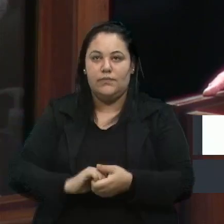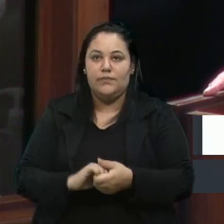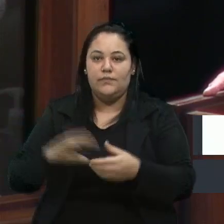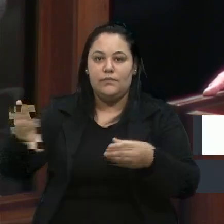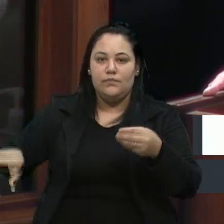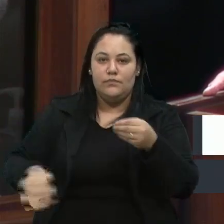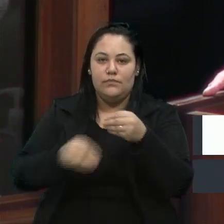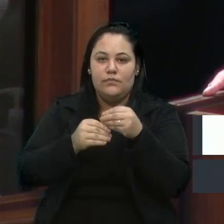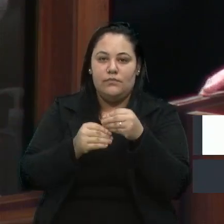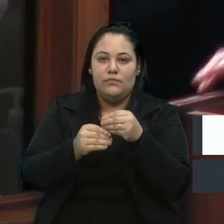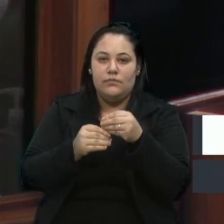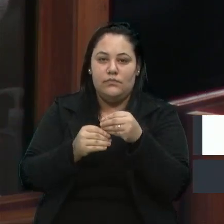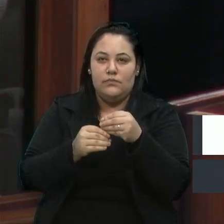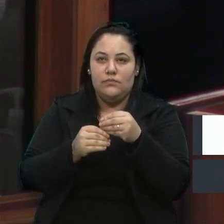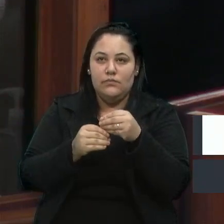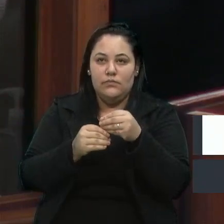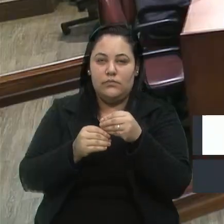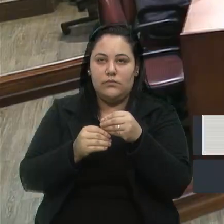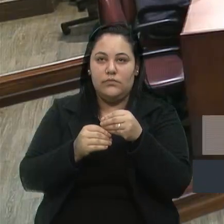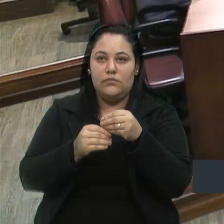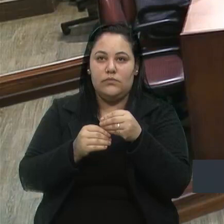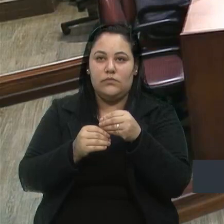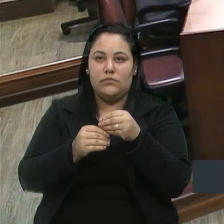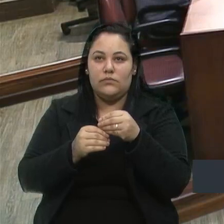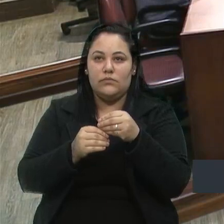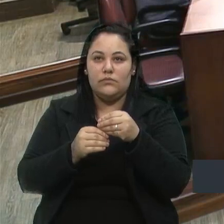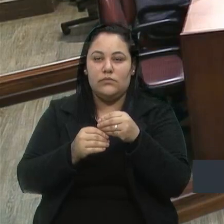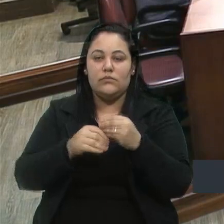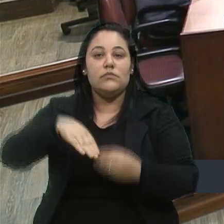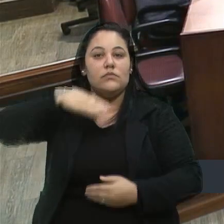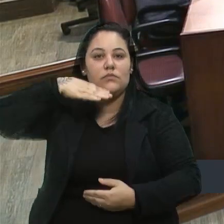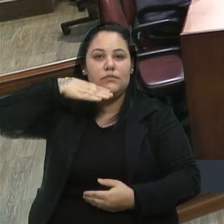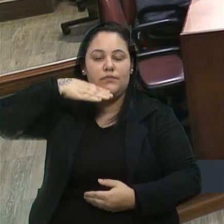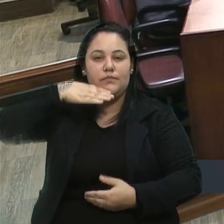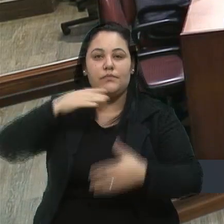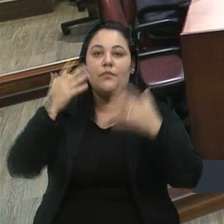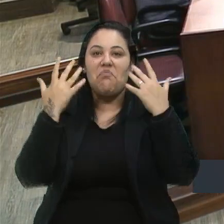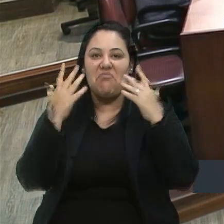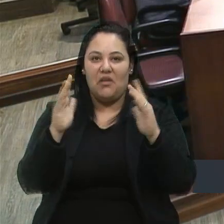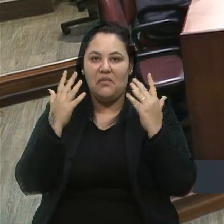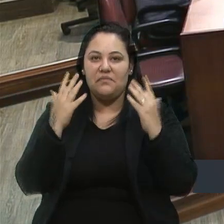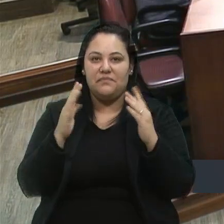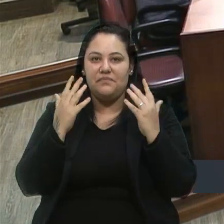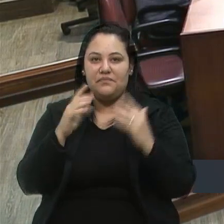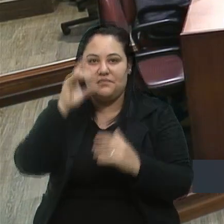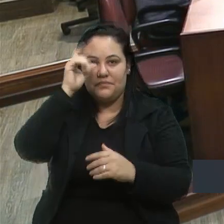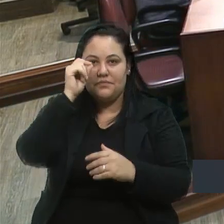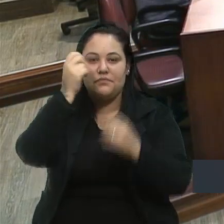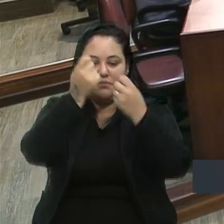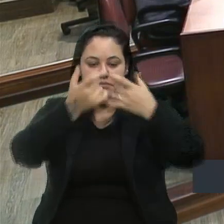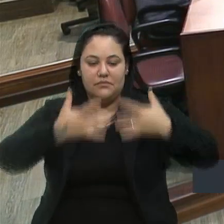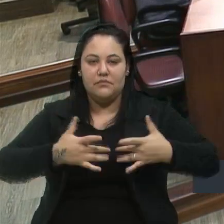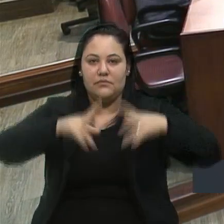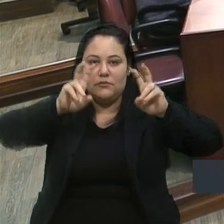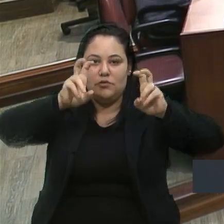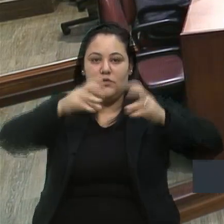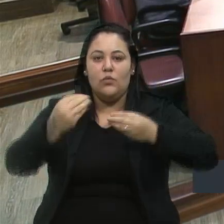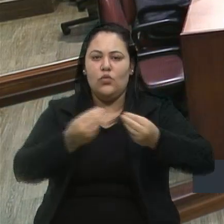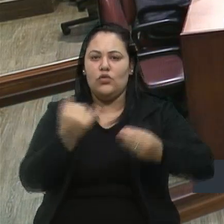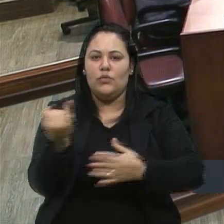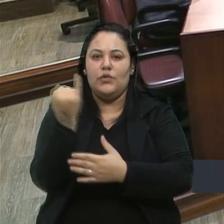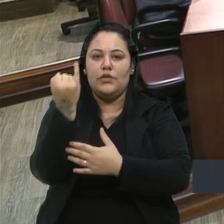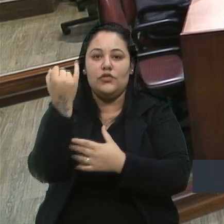vereador. Vereador Schalco, parabéns por trazer essa pauta, é bastante importante porque, inclusive, o